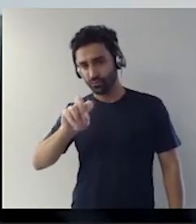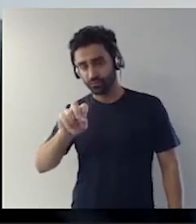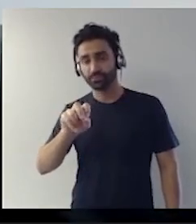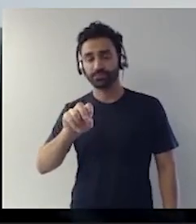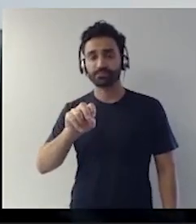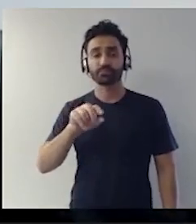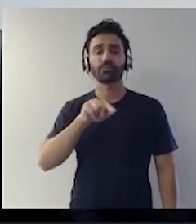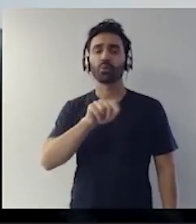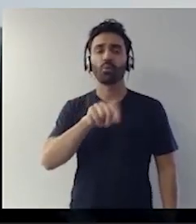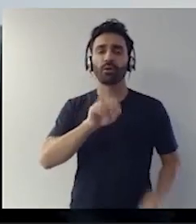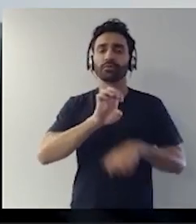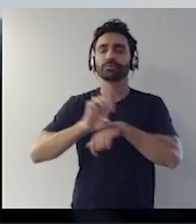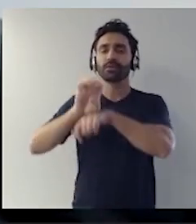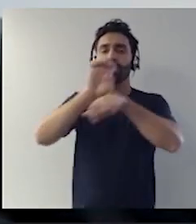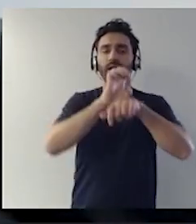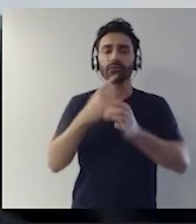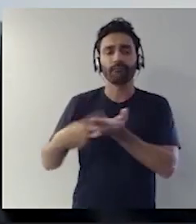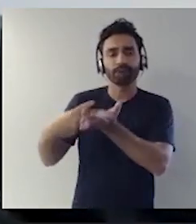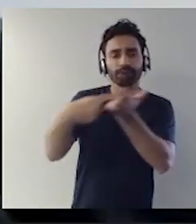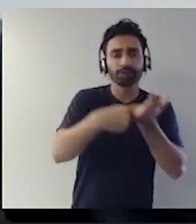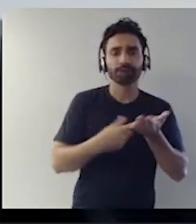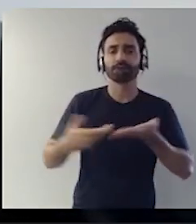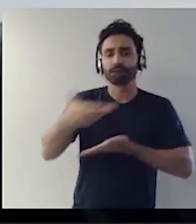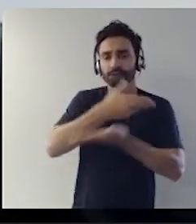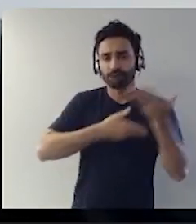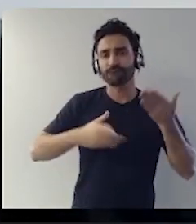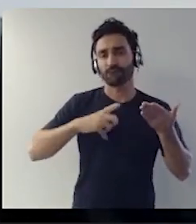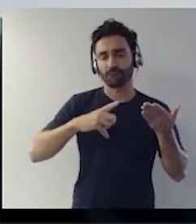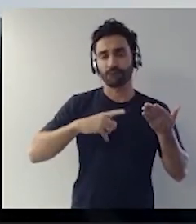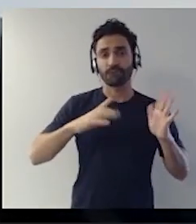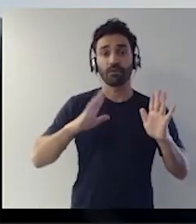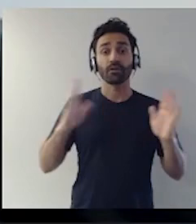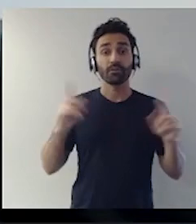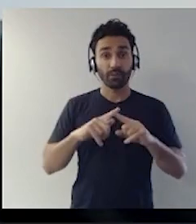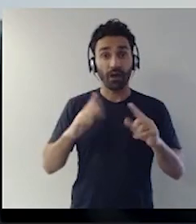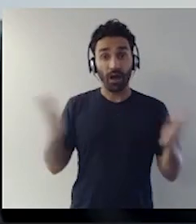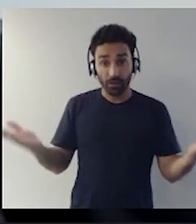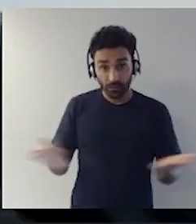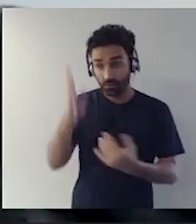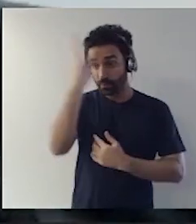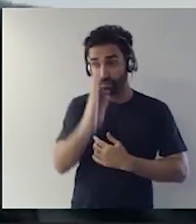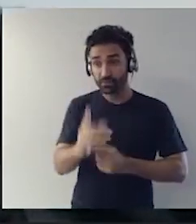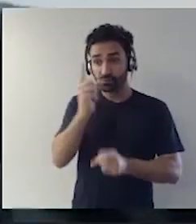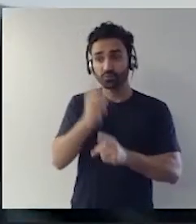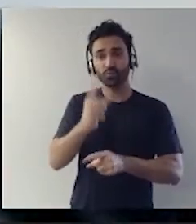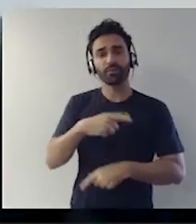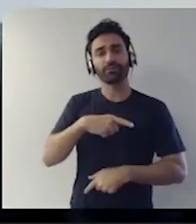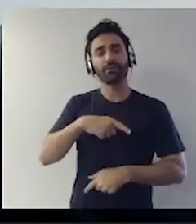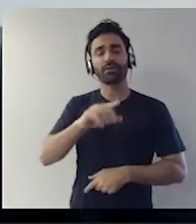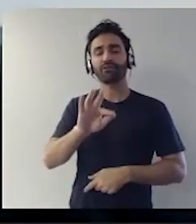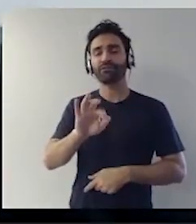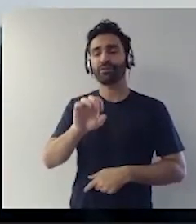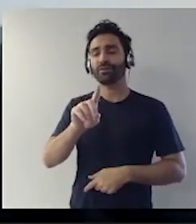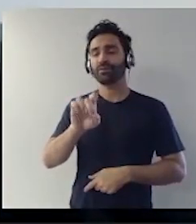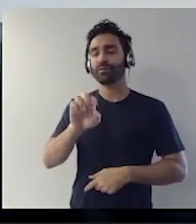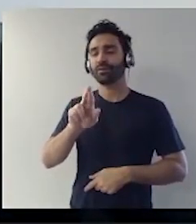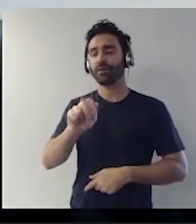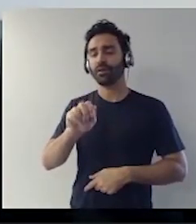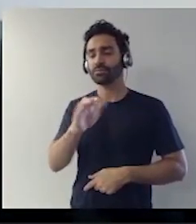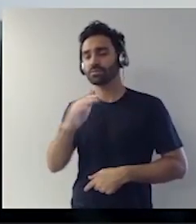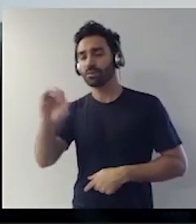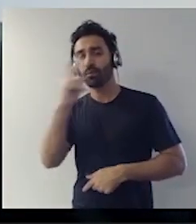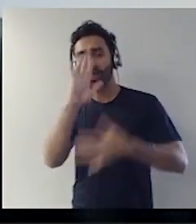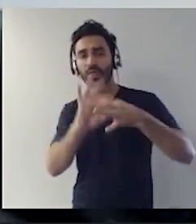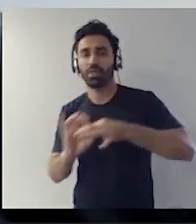Egon, professora Ingrid, me parece que agora nós descobrimos que temos uma federação. Foi na Covid-19 que nós descobrimos que temos